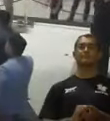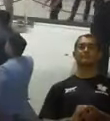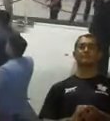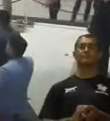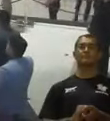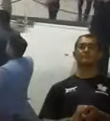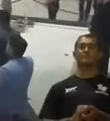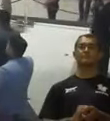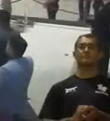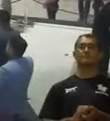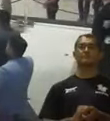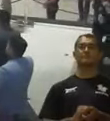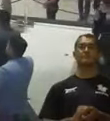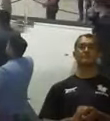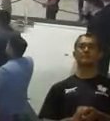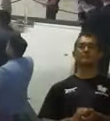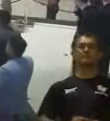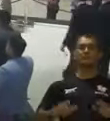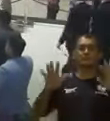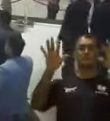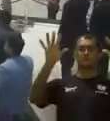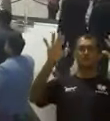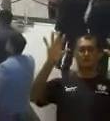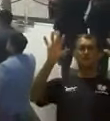Já que estão com as mãos levantadas,